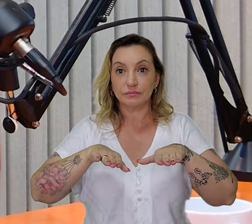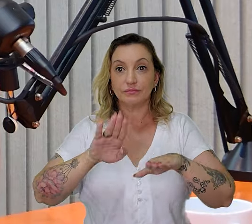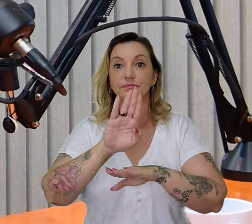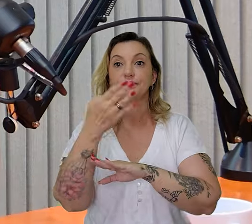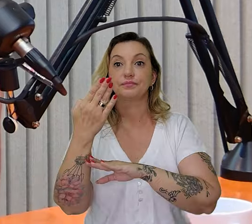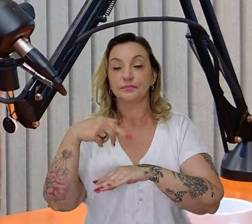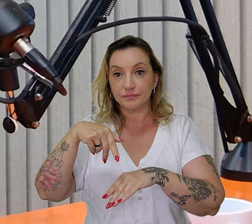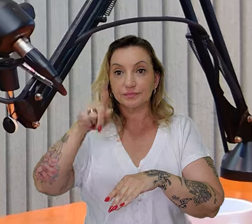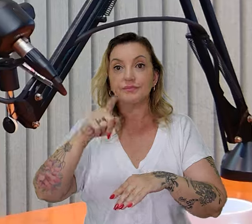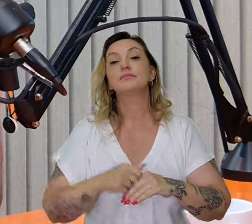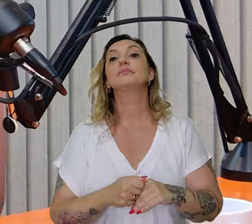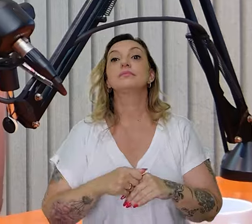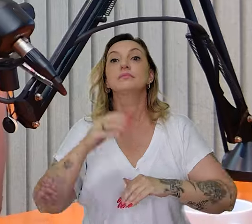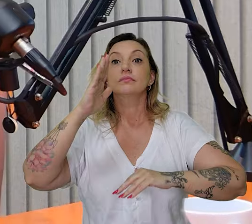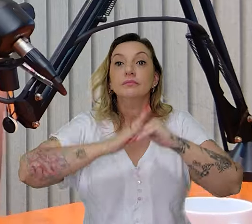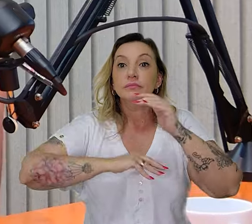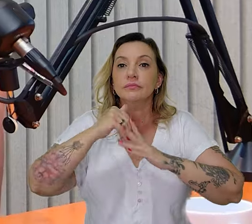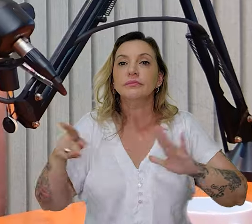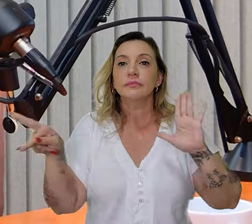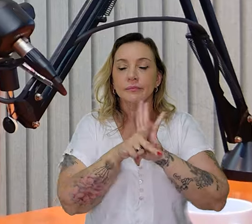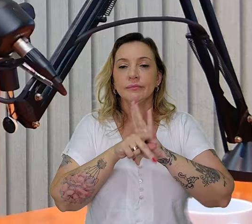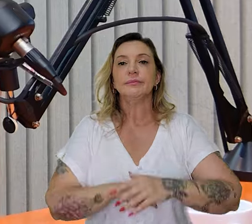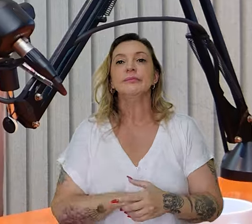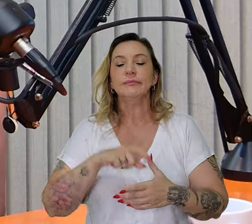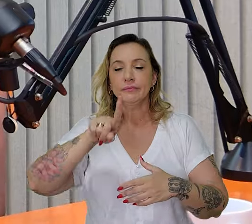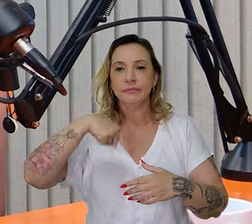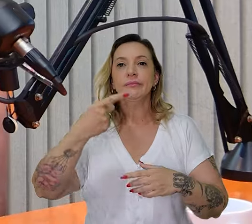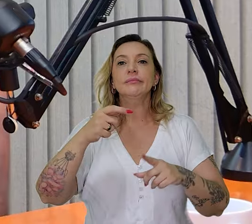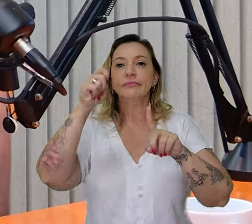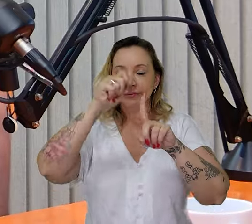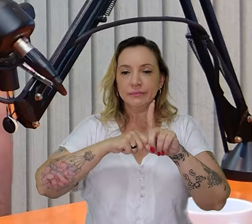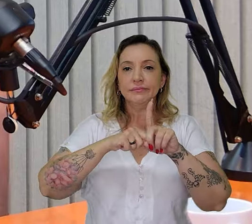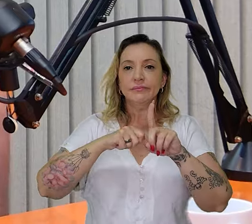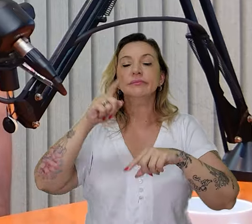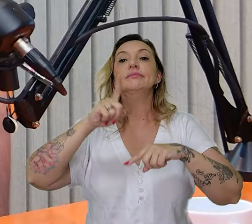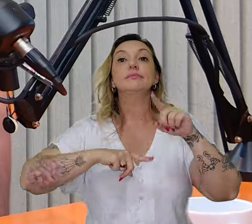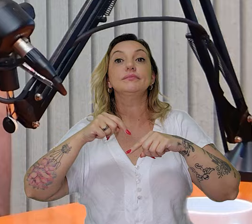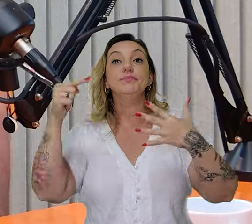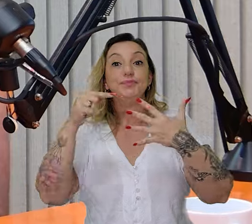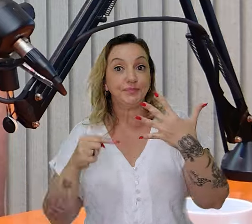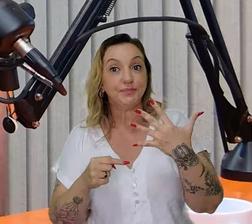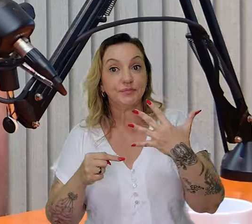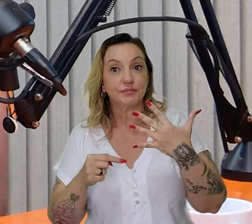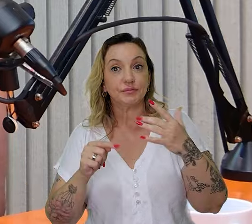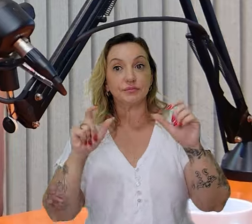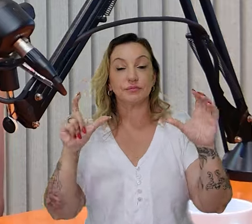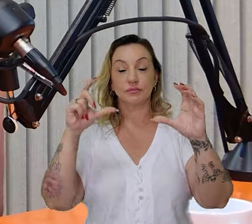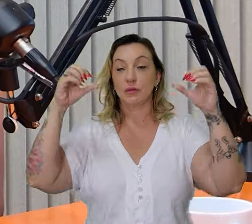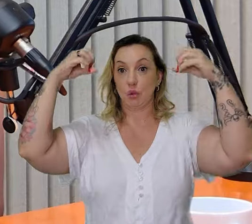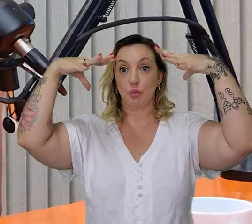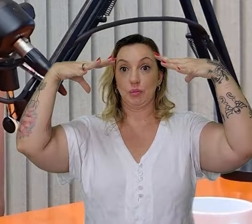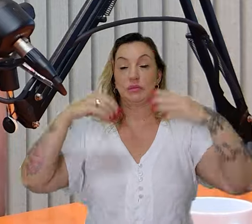constrói o cenário depois ele tem no próximo mês a matéria de enquadramento e iluminação ele monta Então